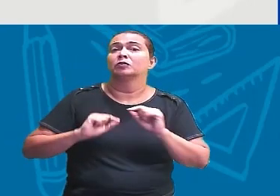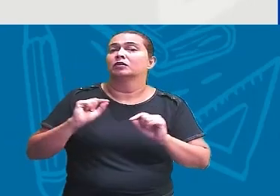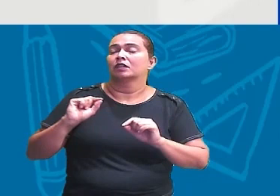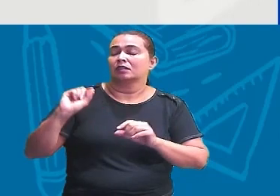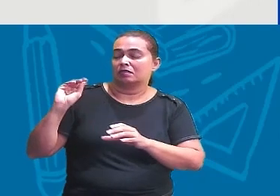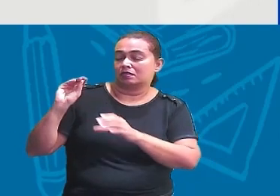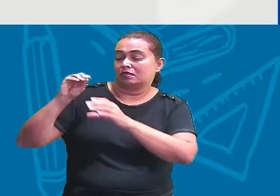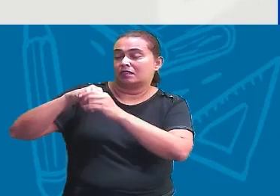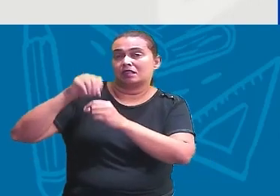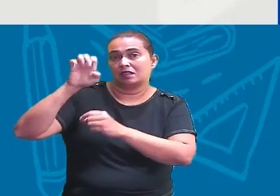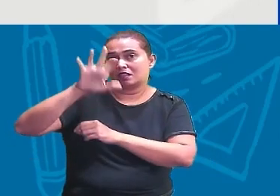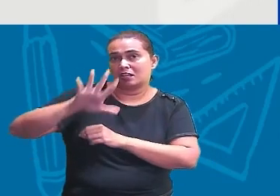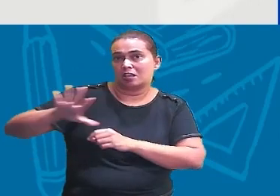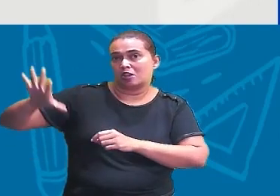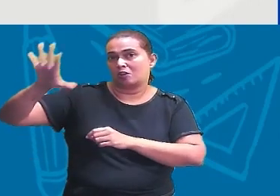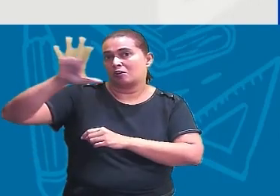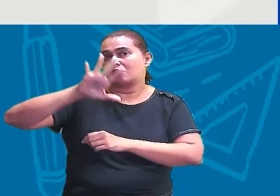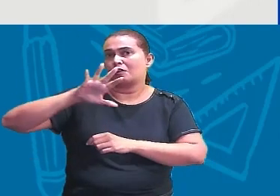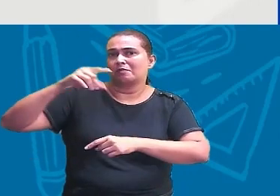Europa.